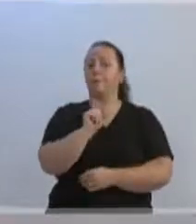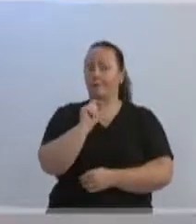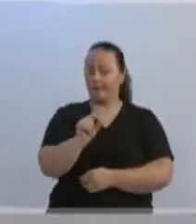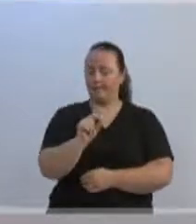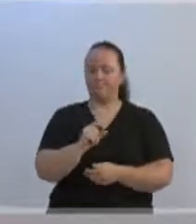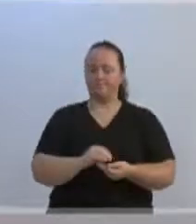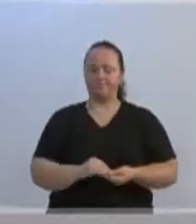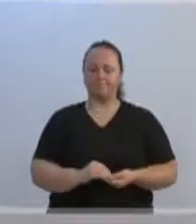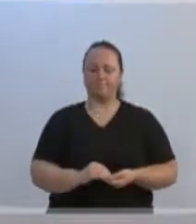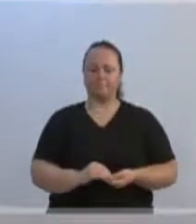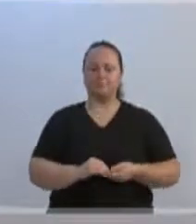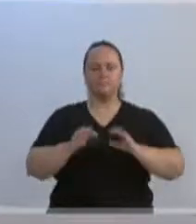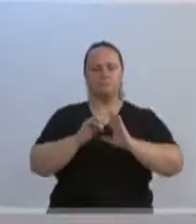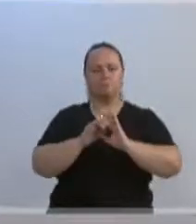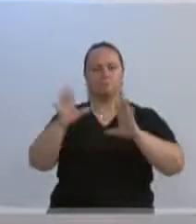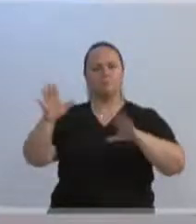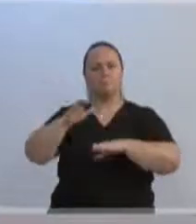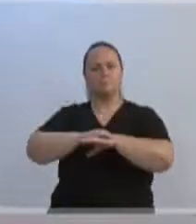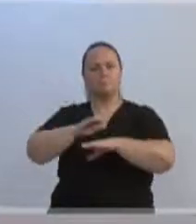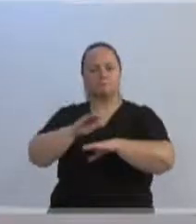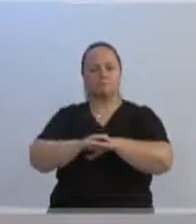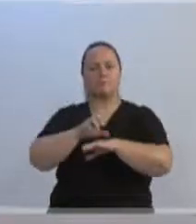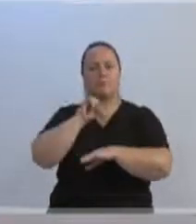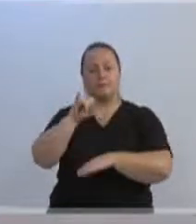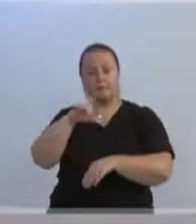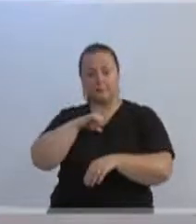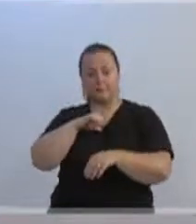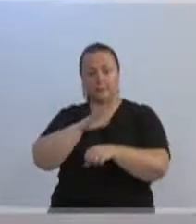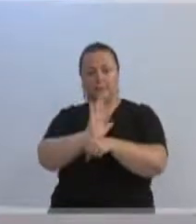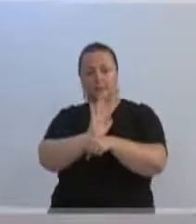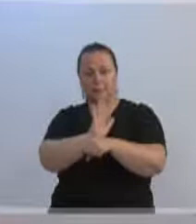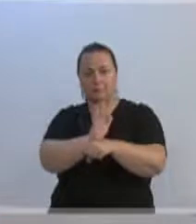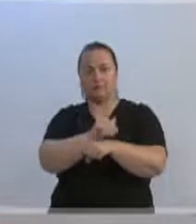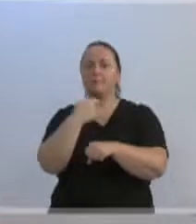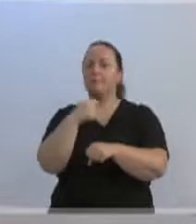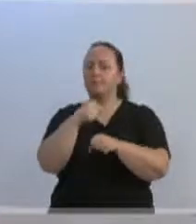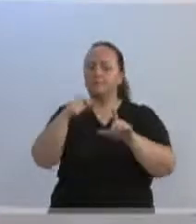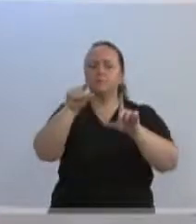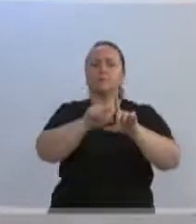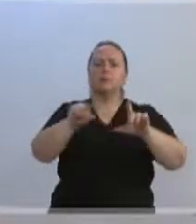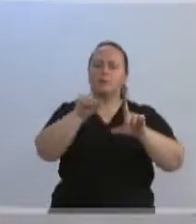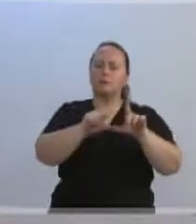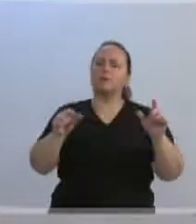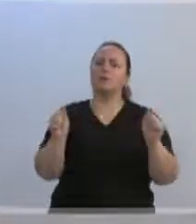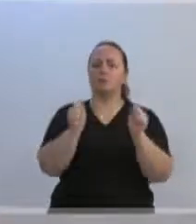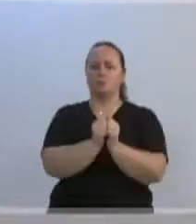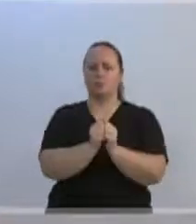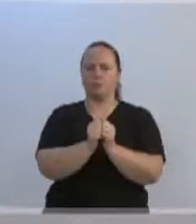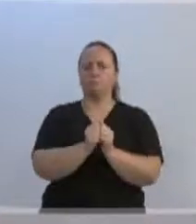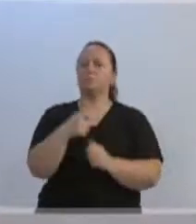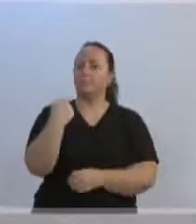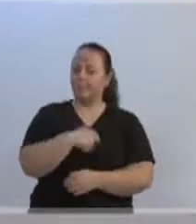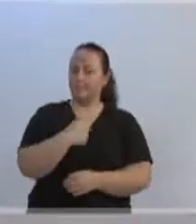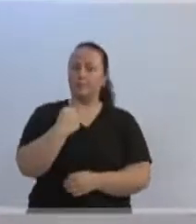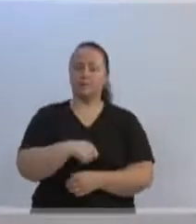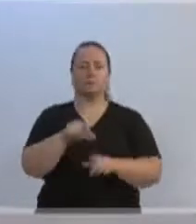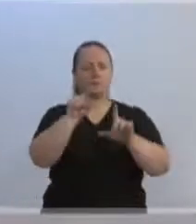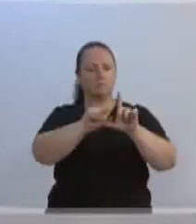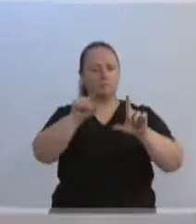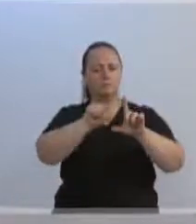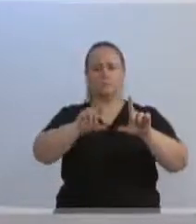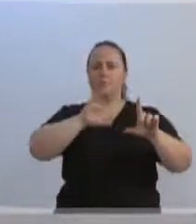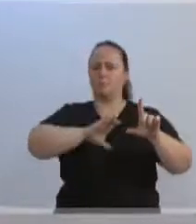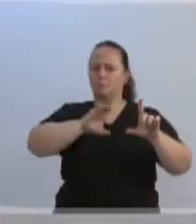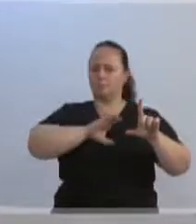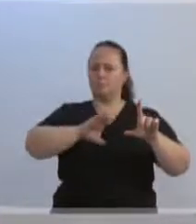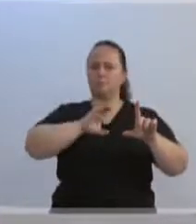dispor sobre a exibição de obras cinematográficas adaptadas para deficientes auditivos com recursos da legendagem em português no âmbito do município